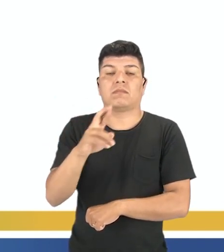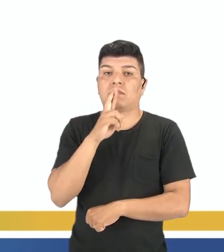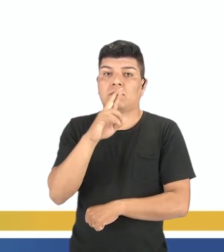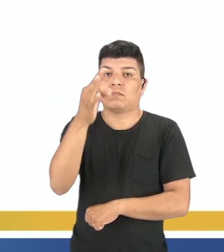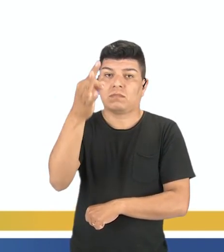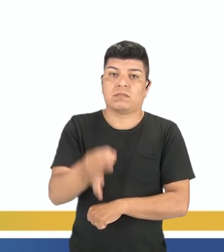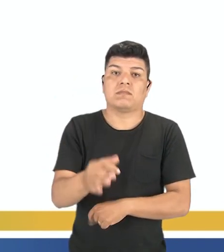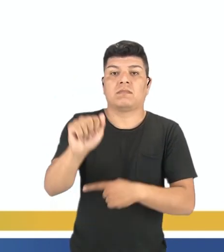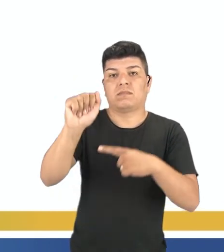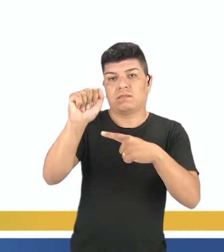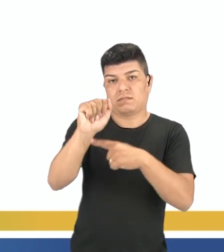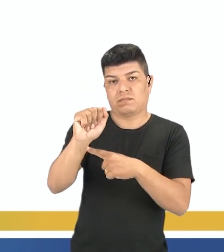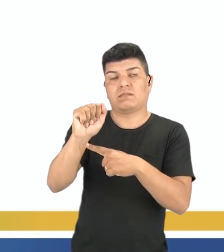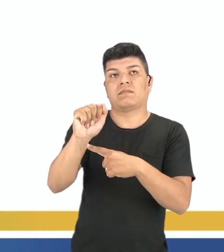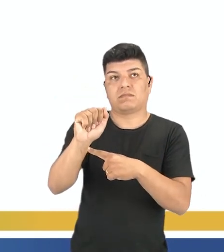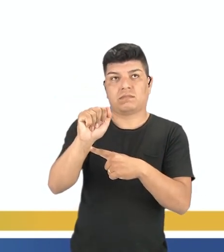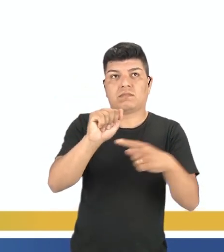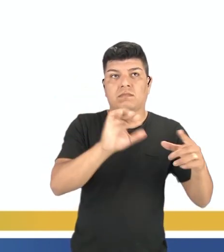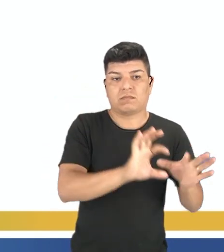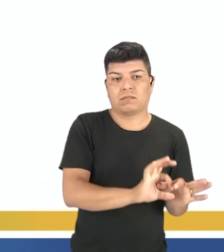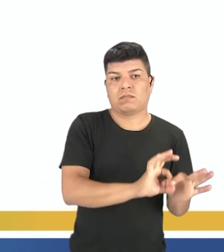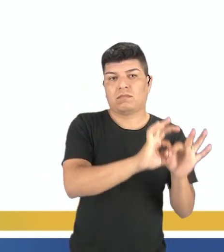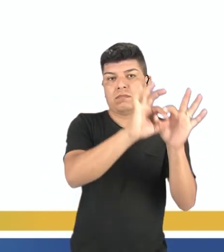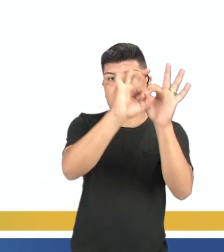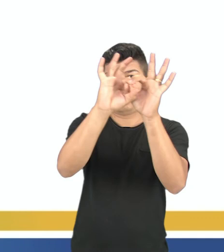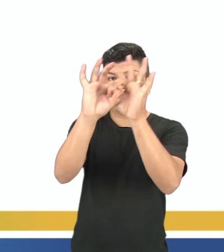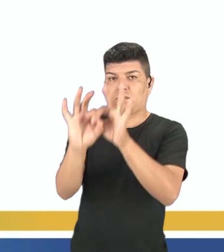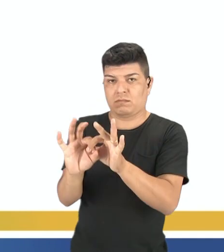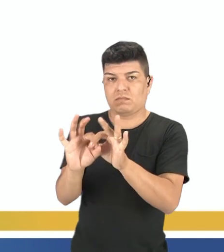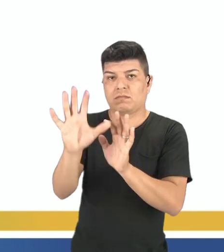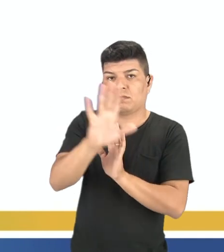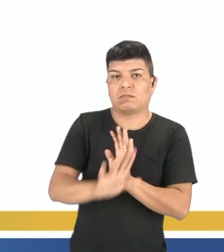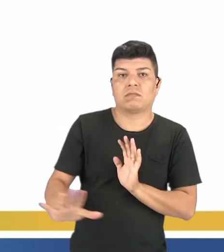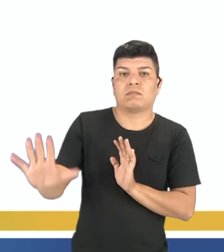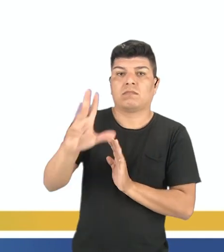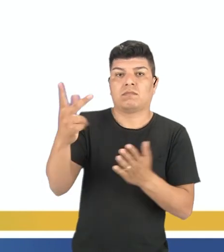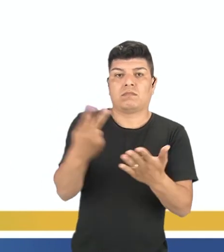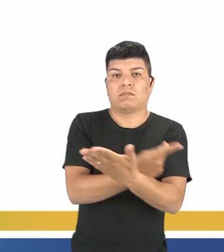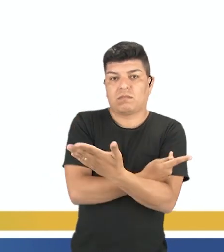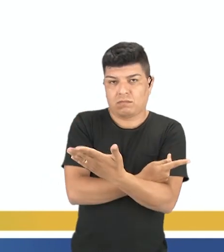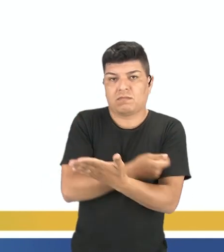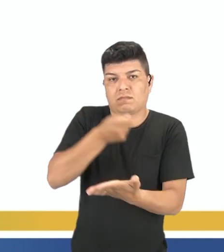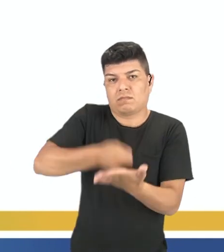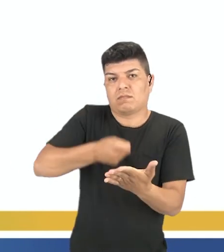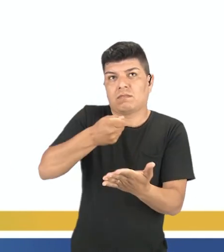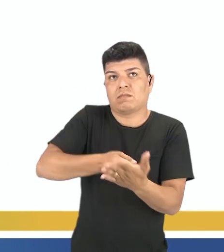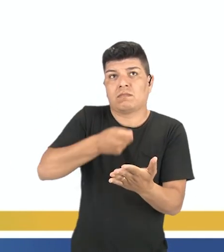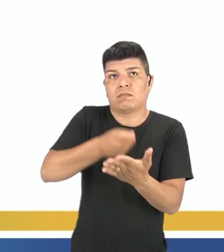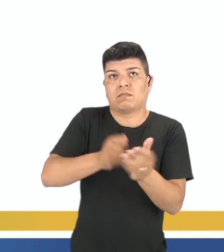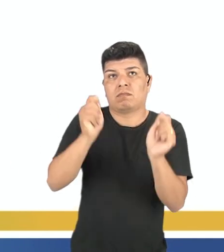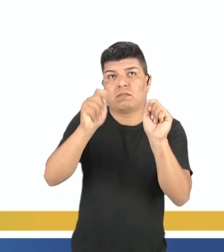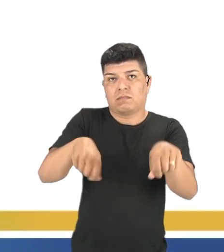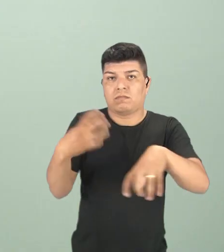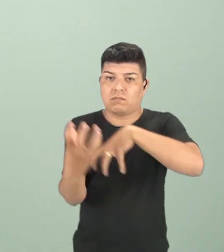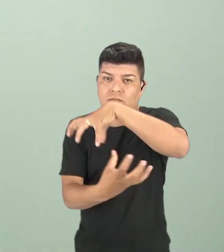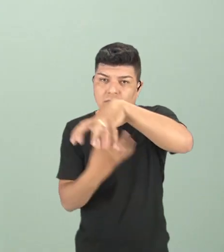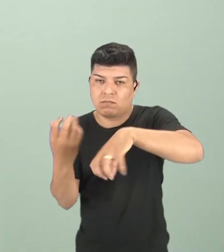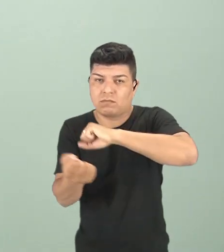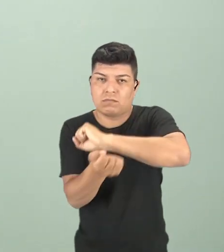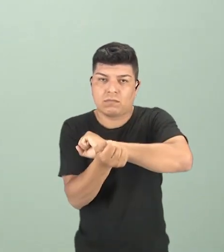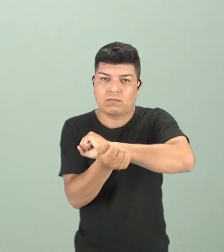A, ligada aí ao contexto internacional do que ocorria, as pressões de uma possível revolta